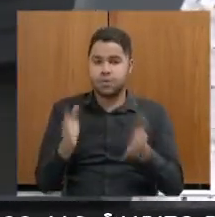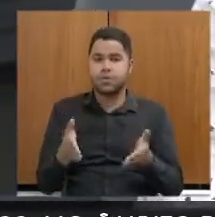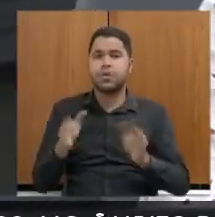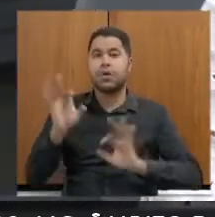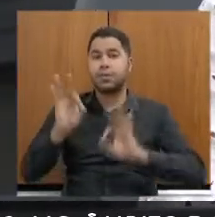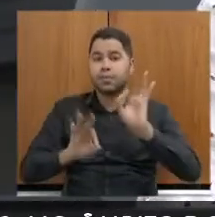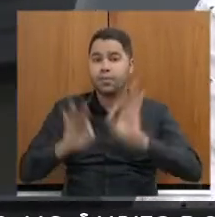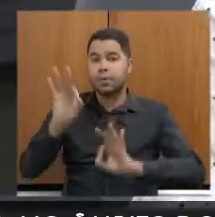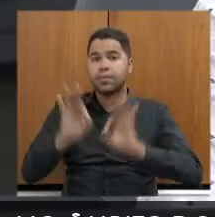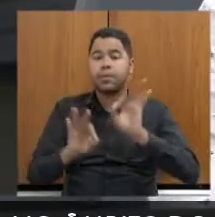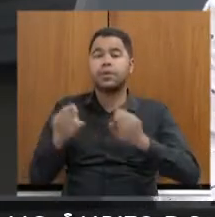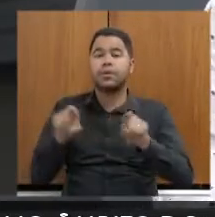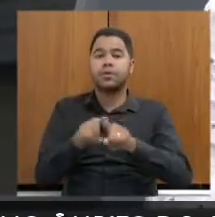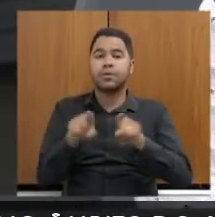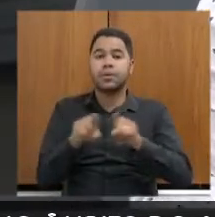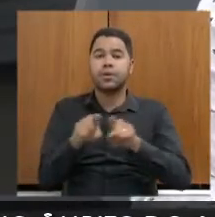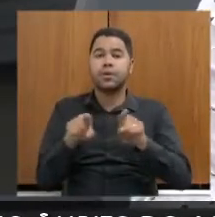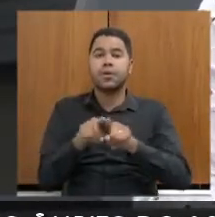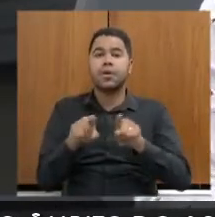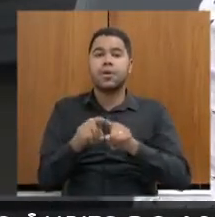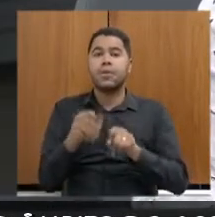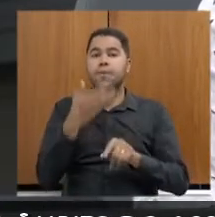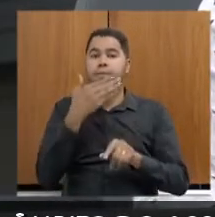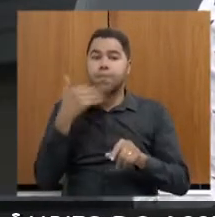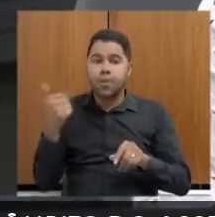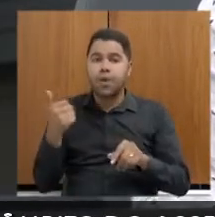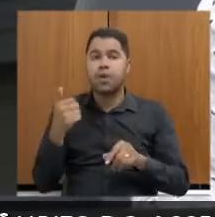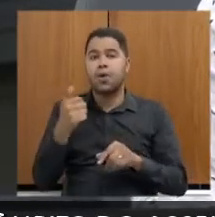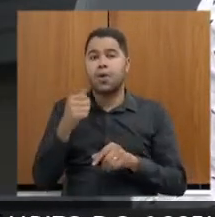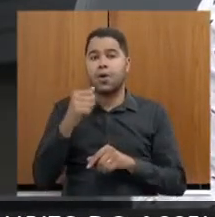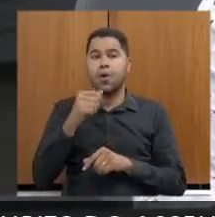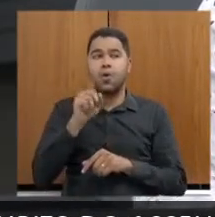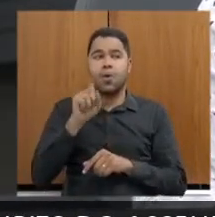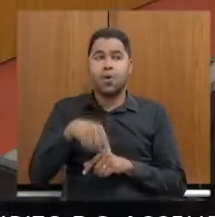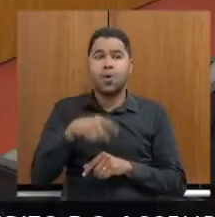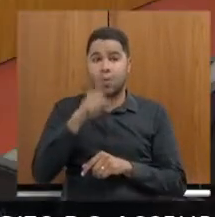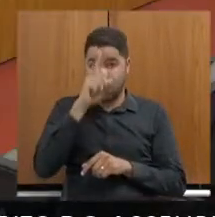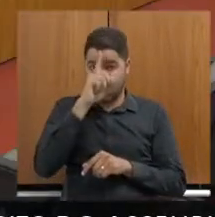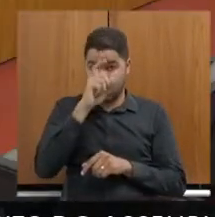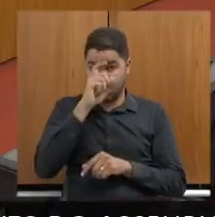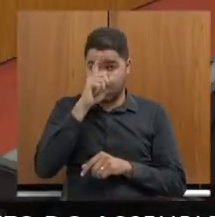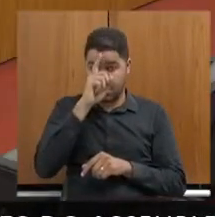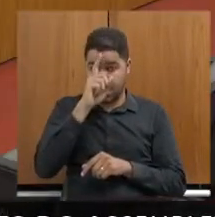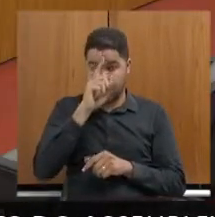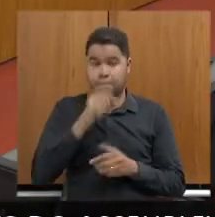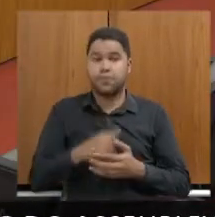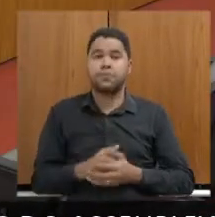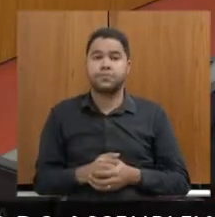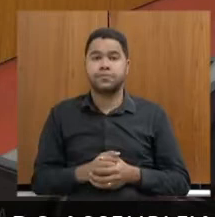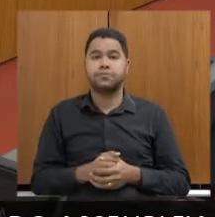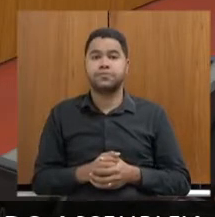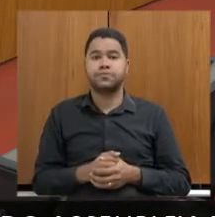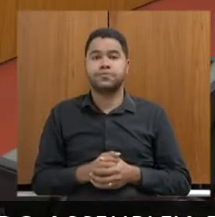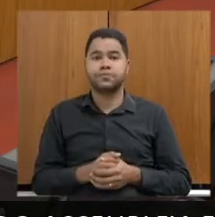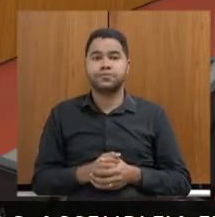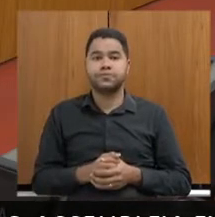preparada para fazer também viu o melhor hospital psiquiatra região compensa muito da sua ajuda o